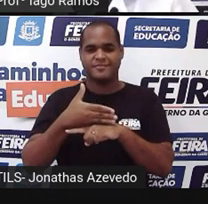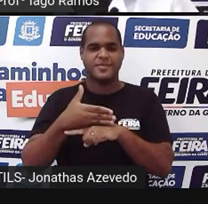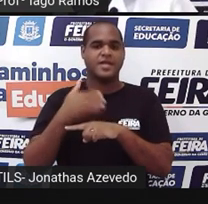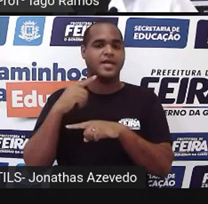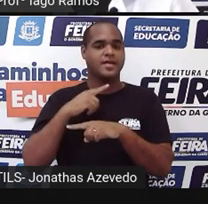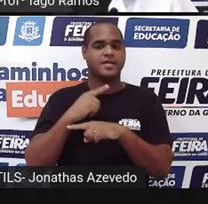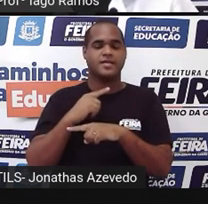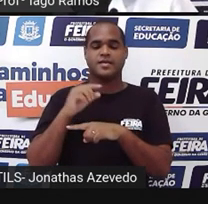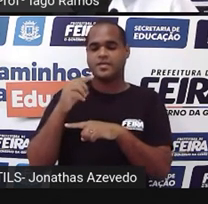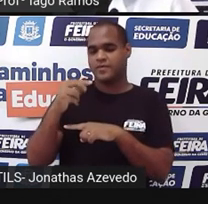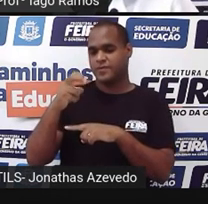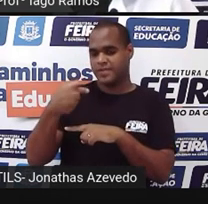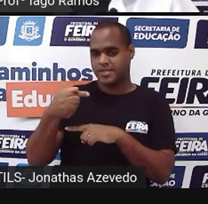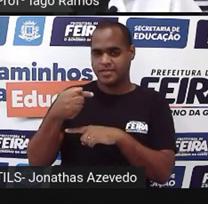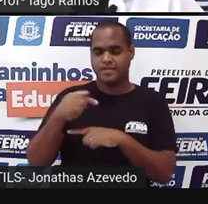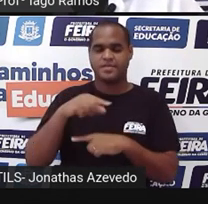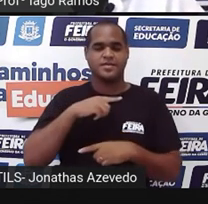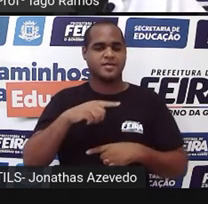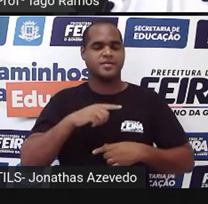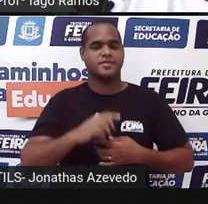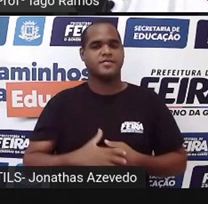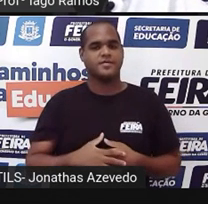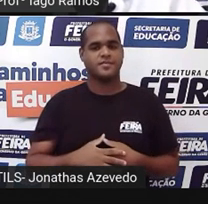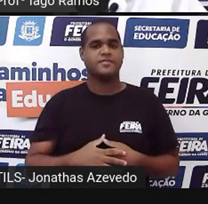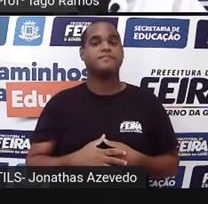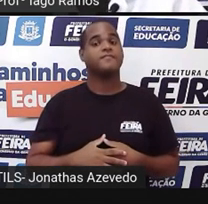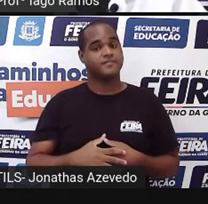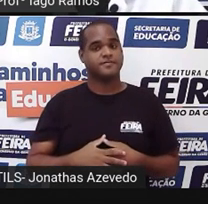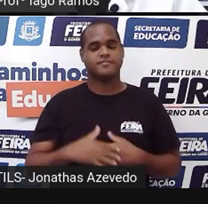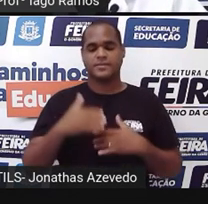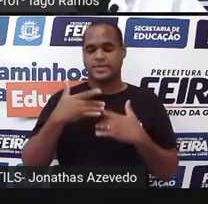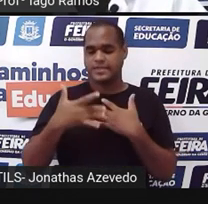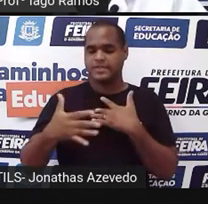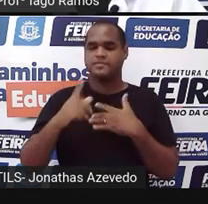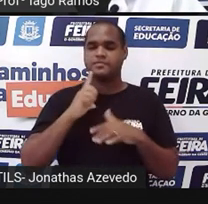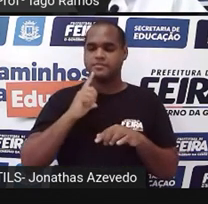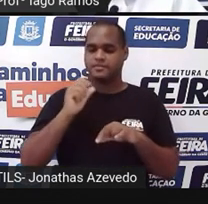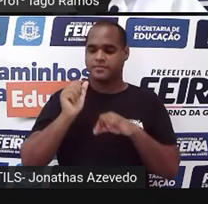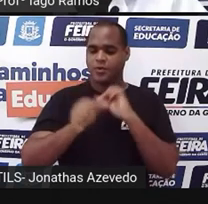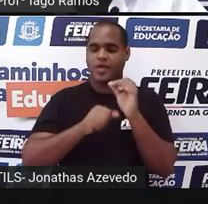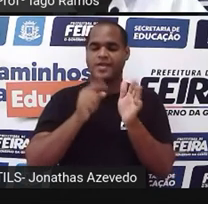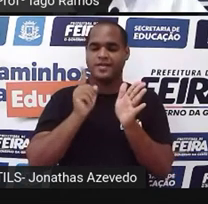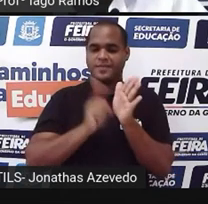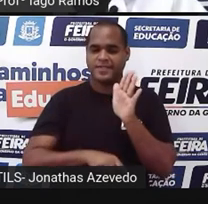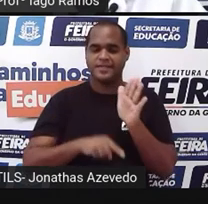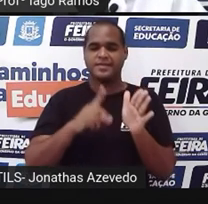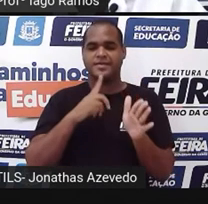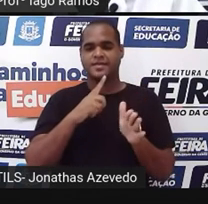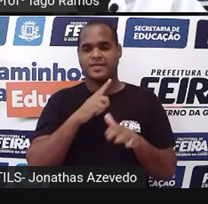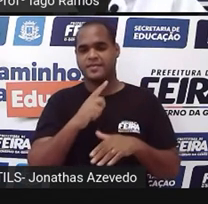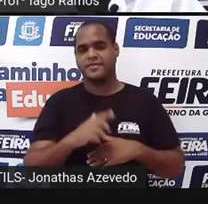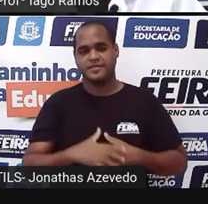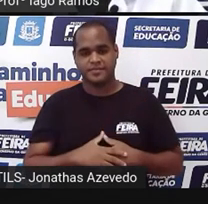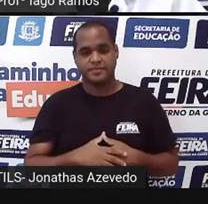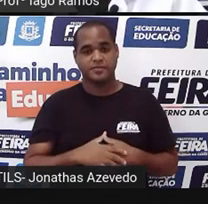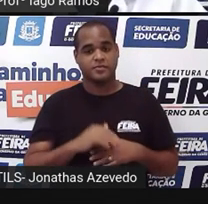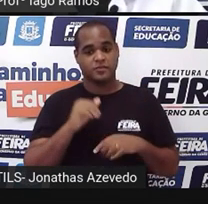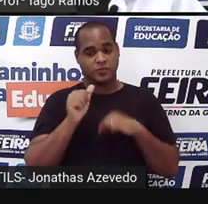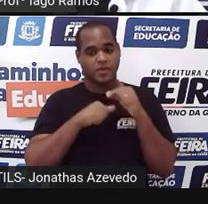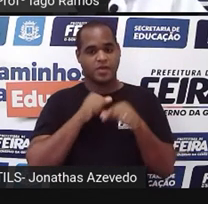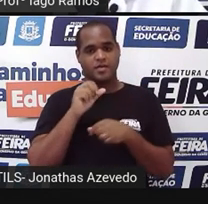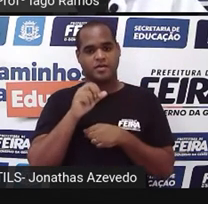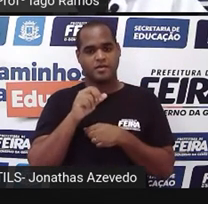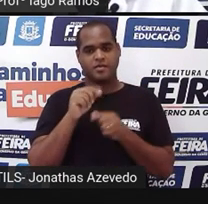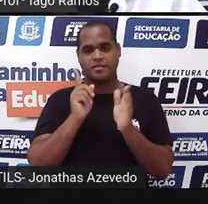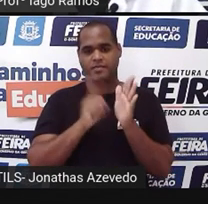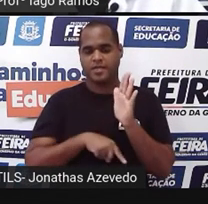isso é um 57 Oi e aí a gente vai subir trair né vai fazer uma conta de